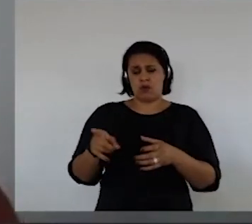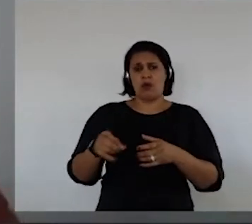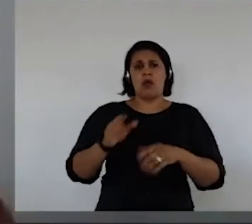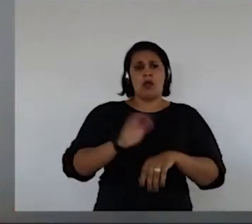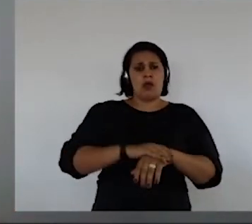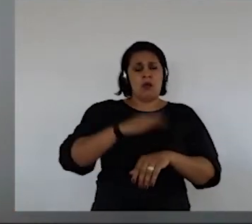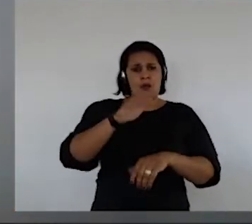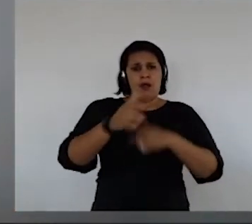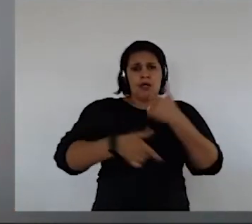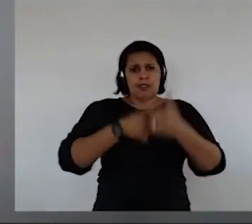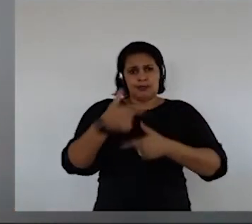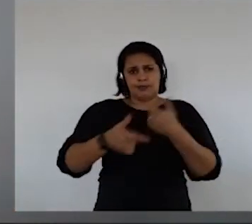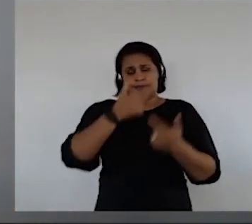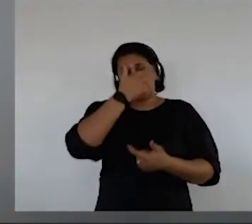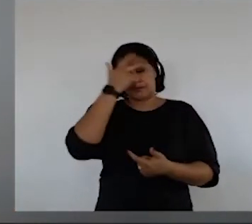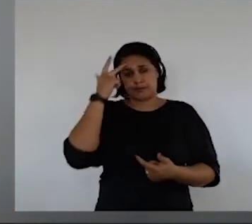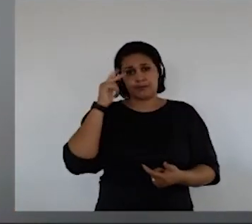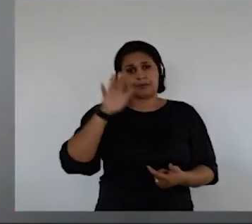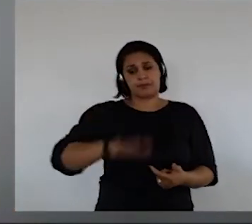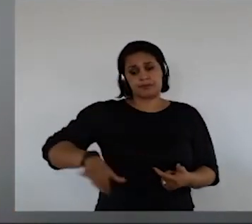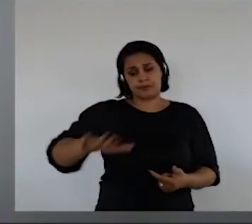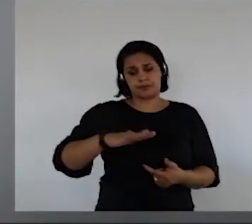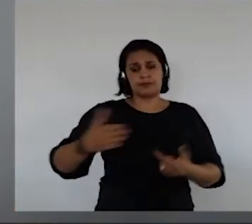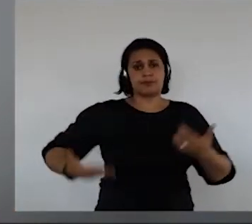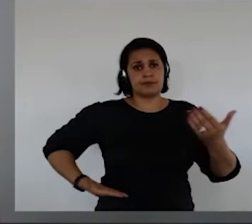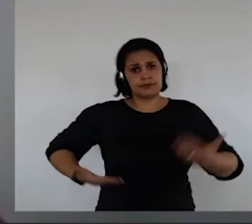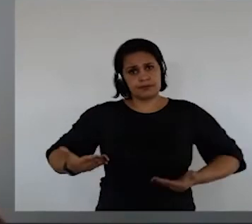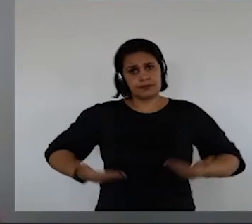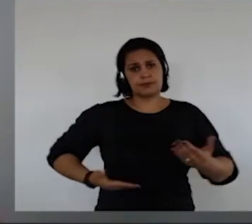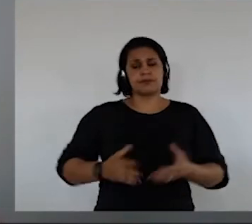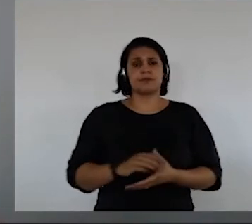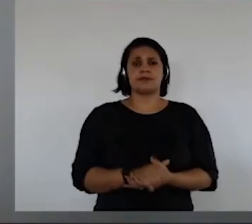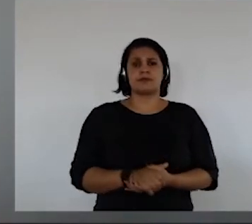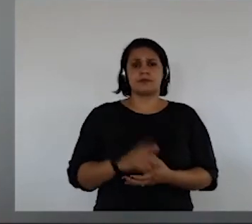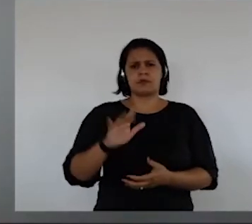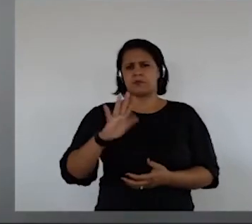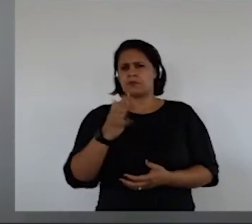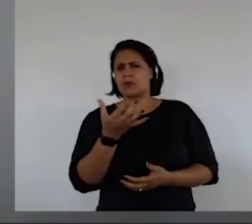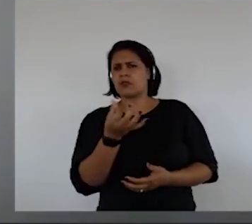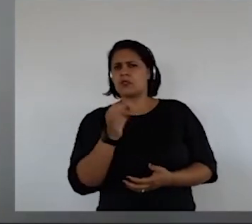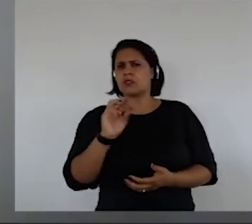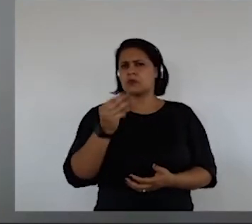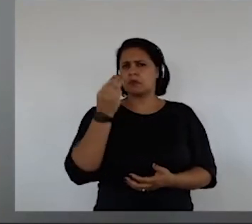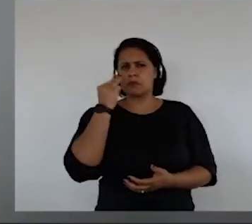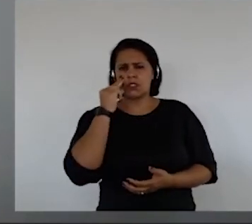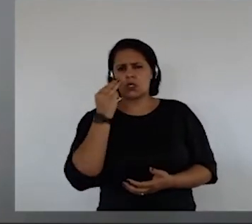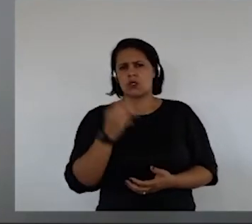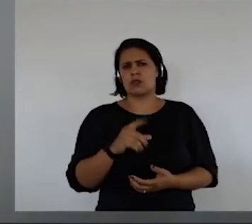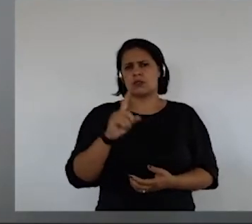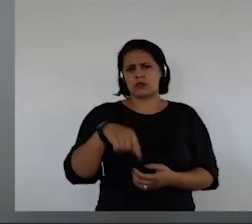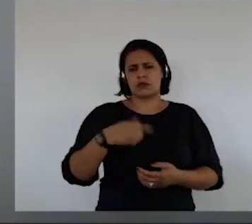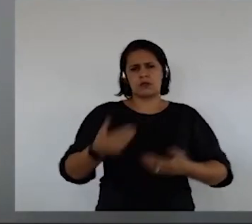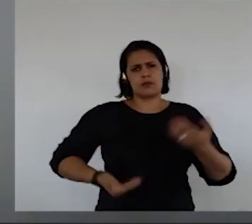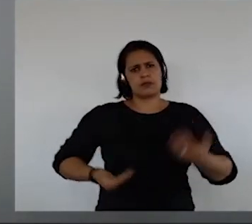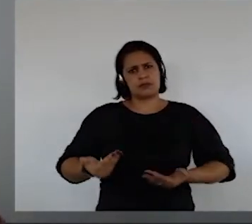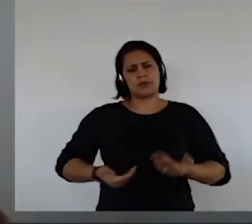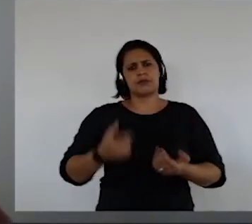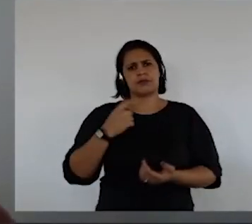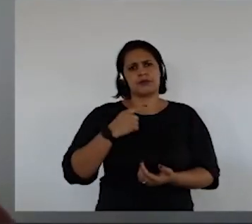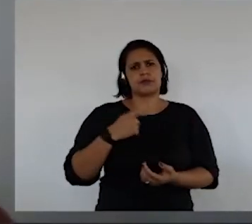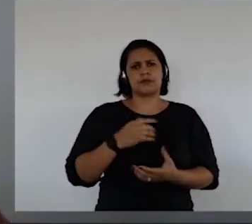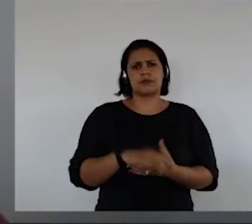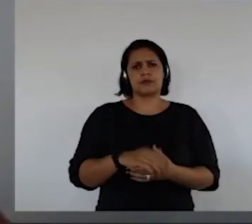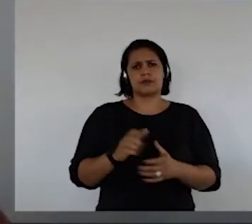pessoas trabalhando, né, nesse setor. A gente tem o quê? Por volta de 6 milhões e meio de empregadas domésticas, a